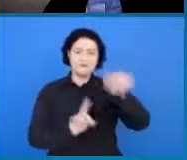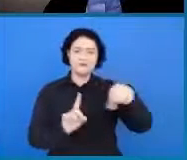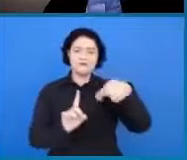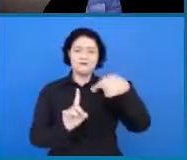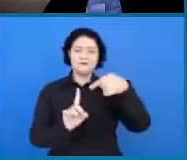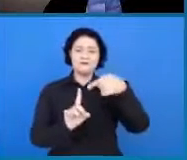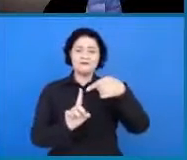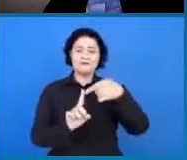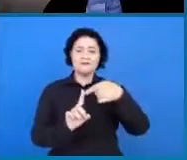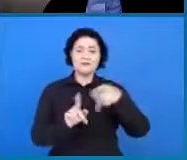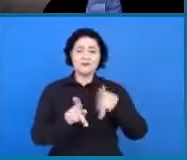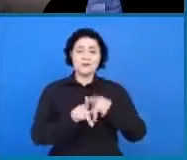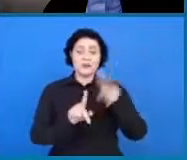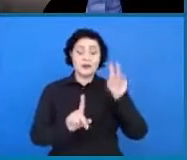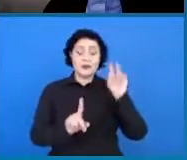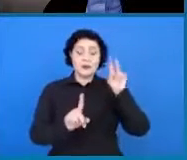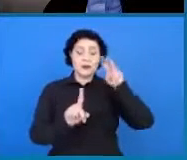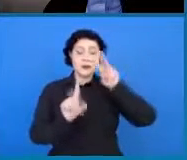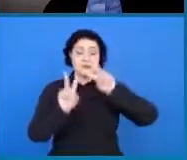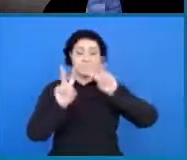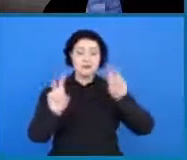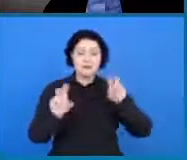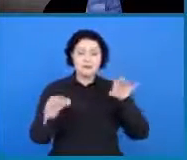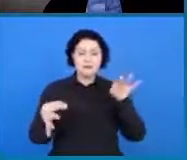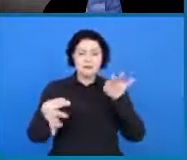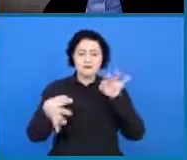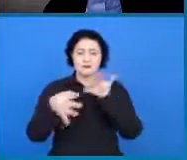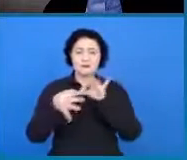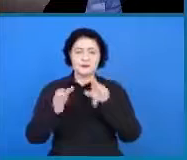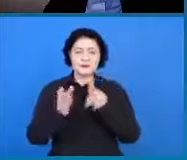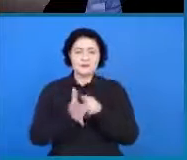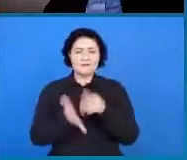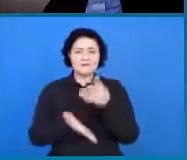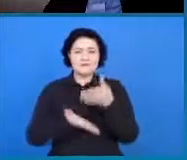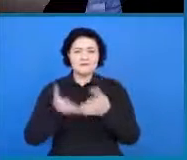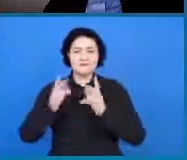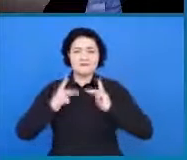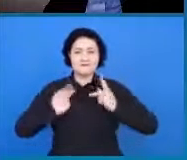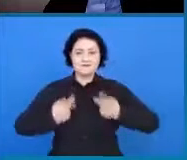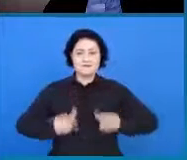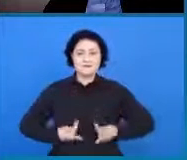assunto restrito e pontual que atendesse as necessidades humanas